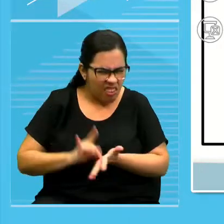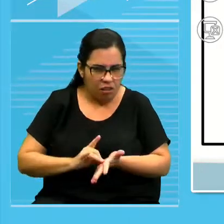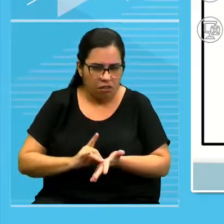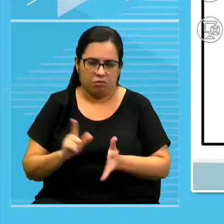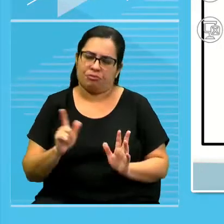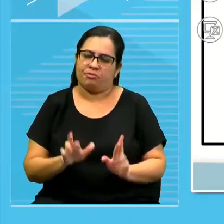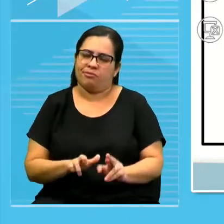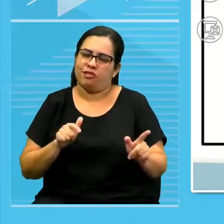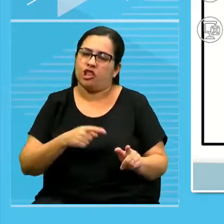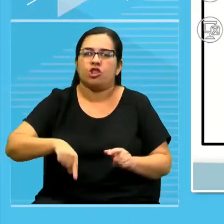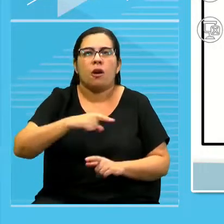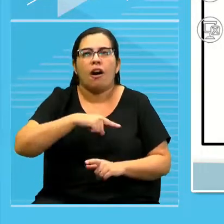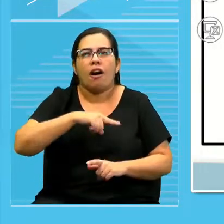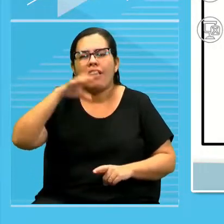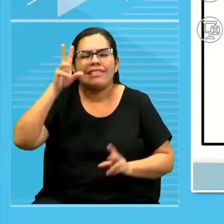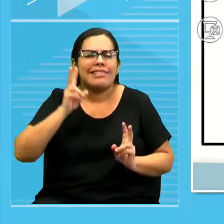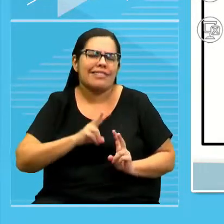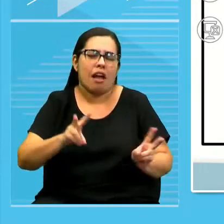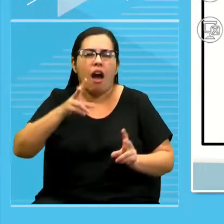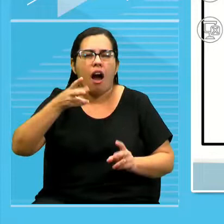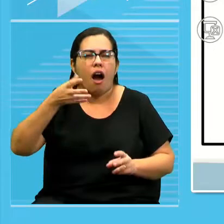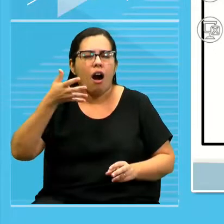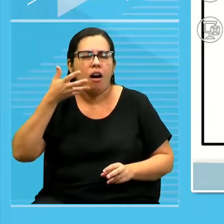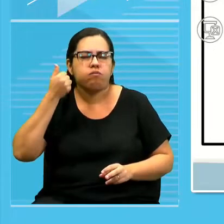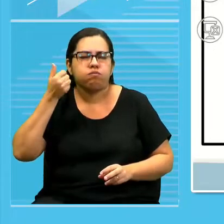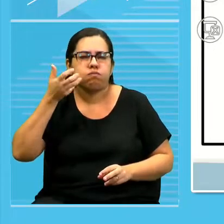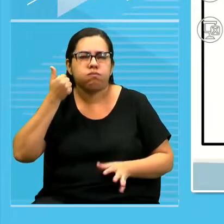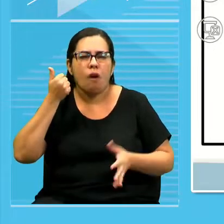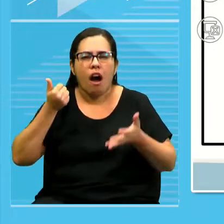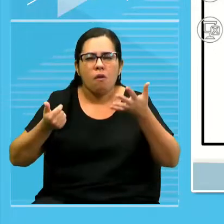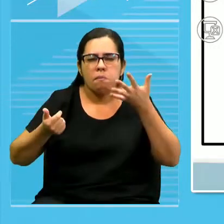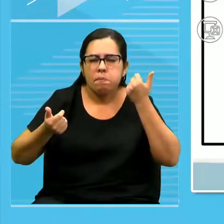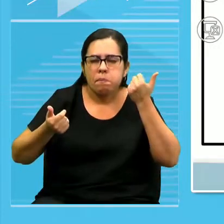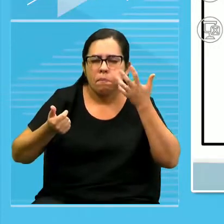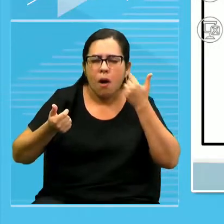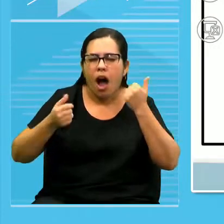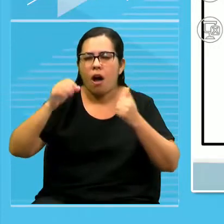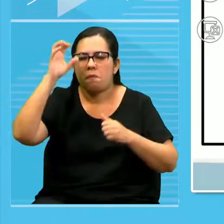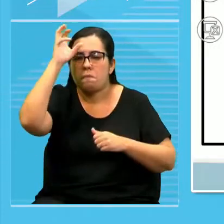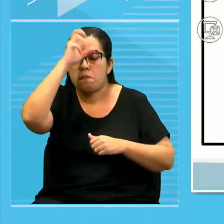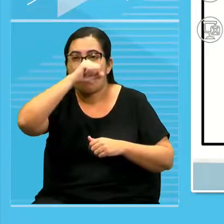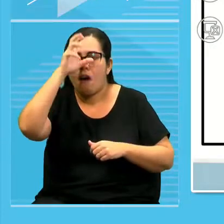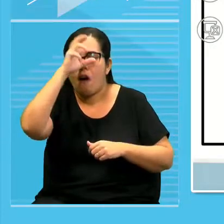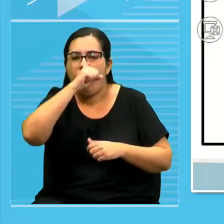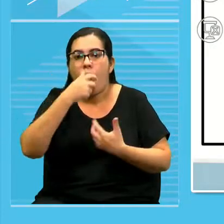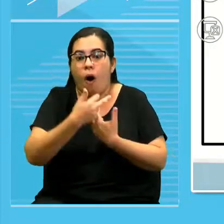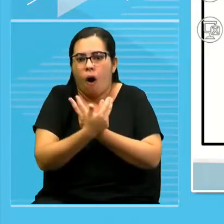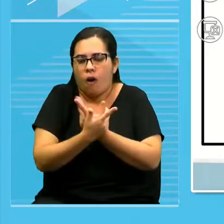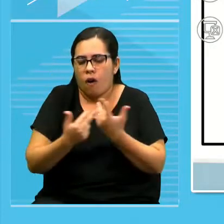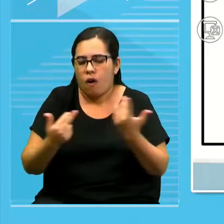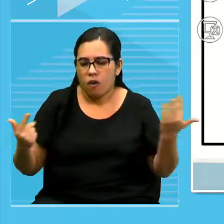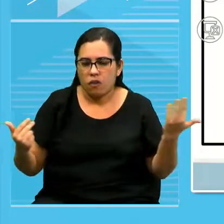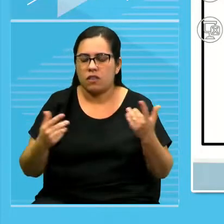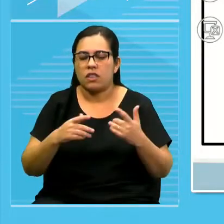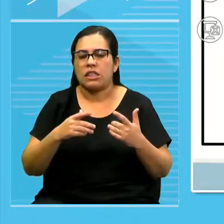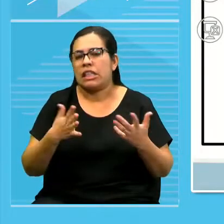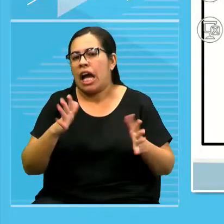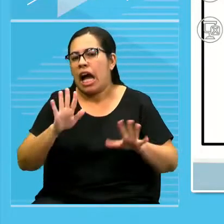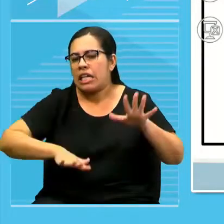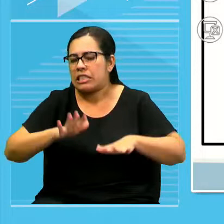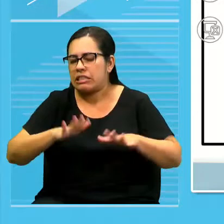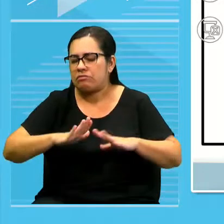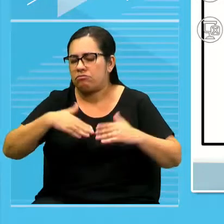aprendendo alguma coisa Seja um conhecimento que você precise de uma ajuda